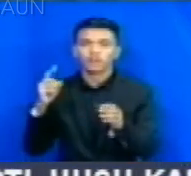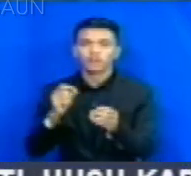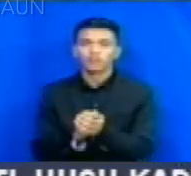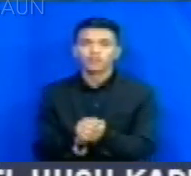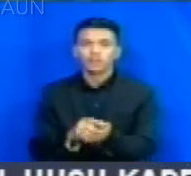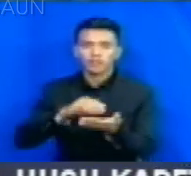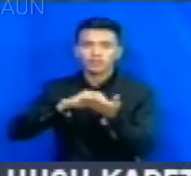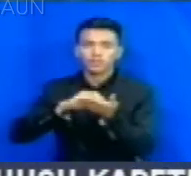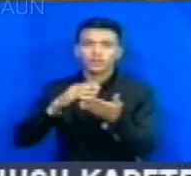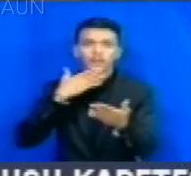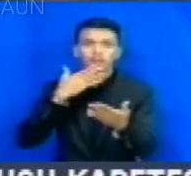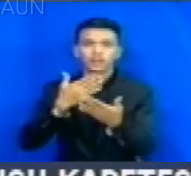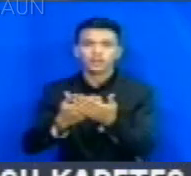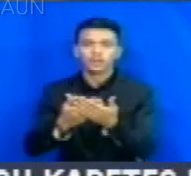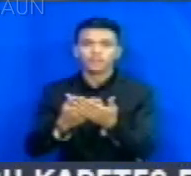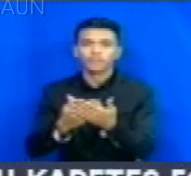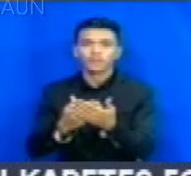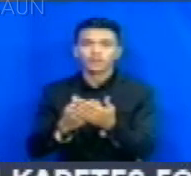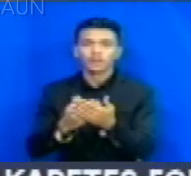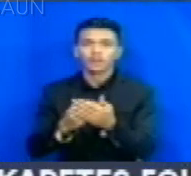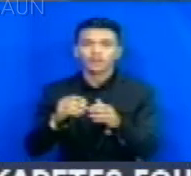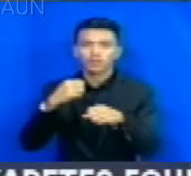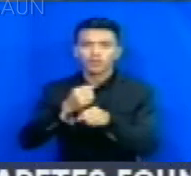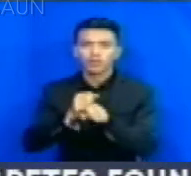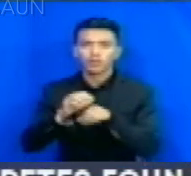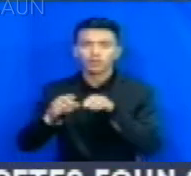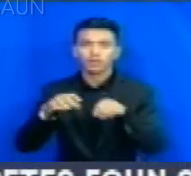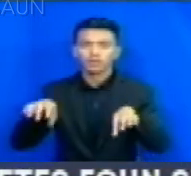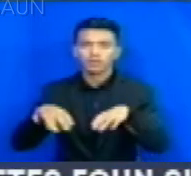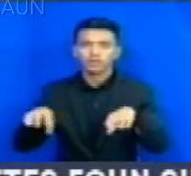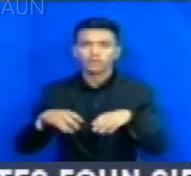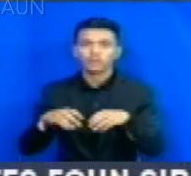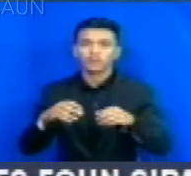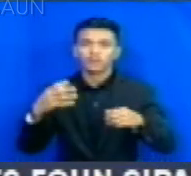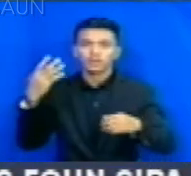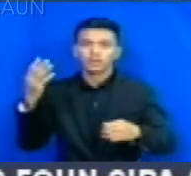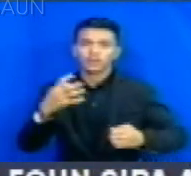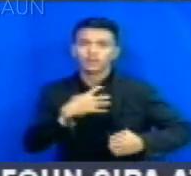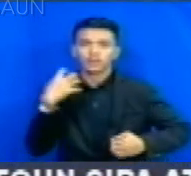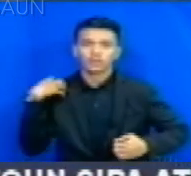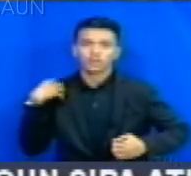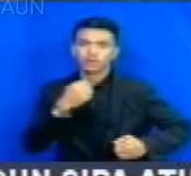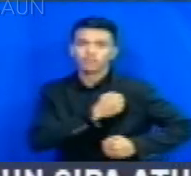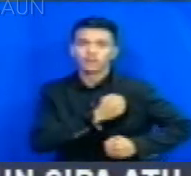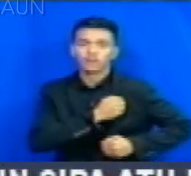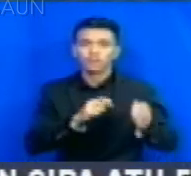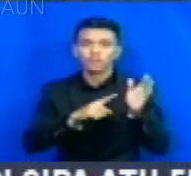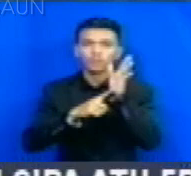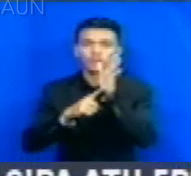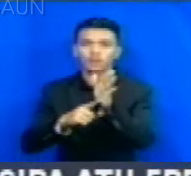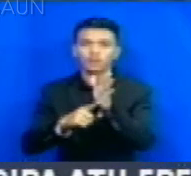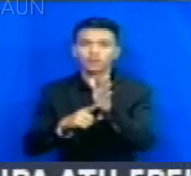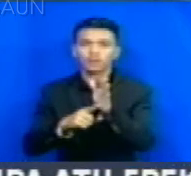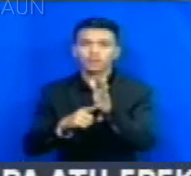no disciplina diag, durante lau serviço e a instituição FFDTL. Promoção ne